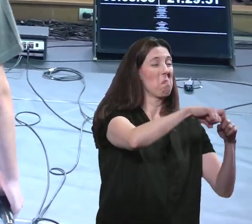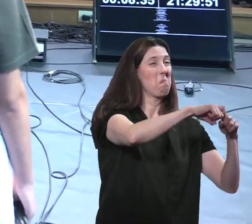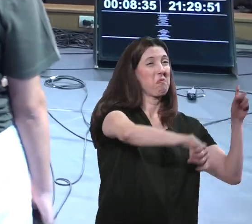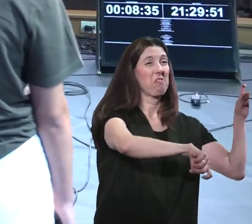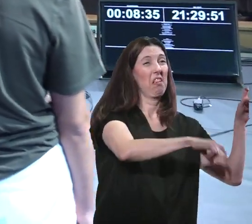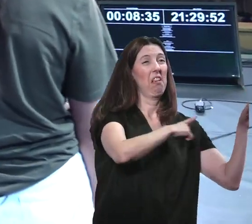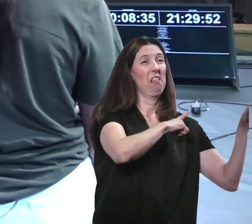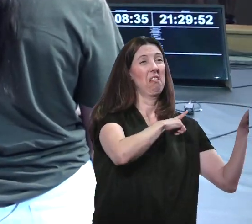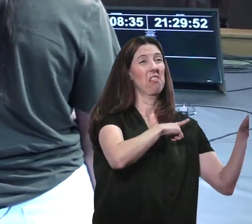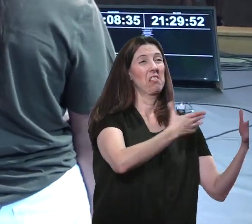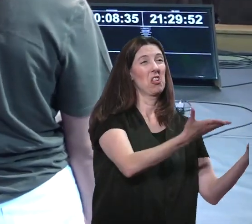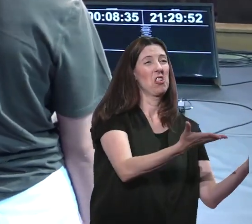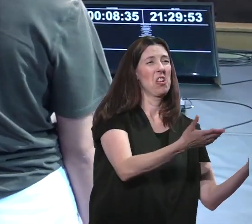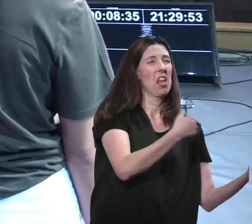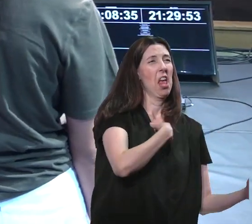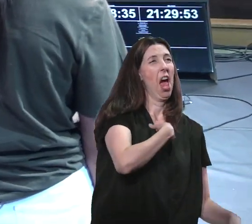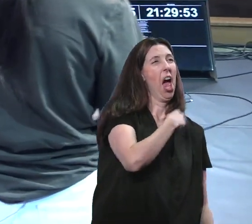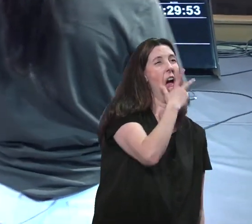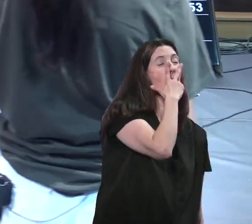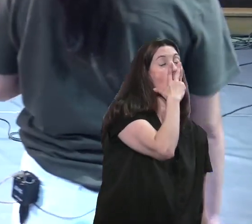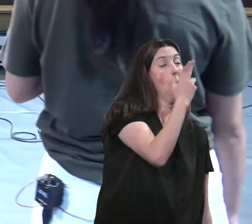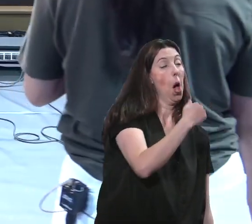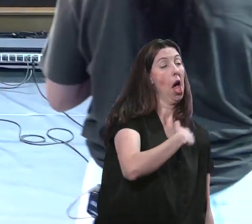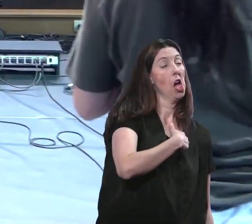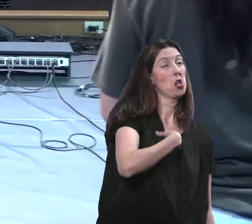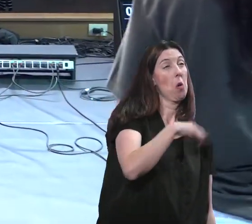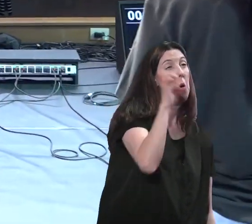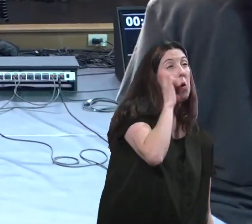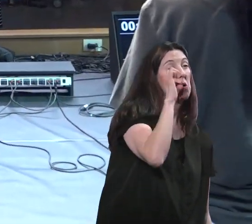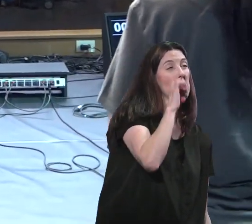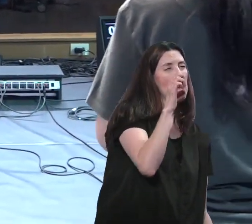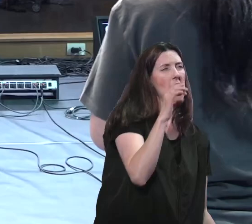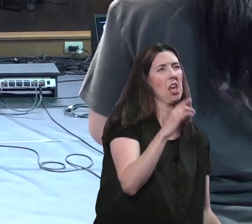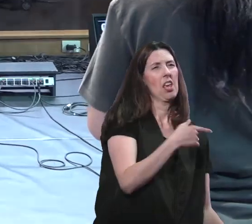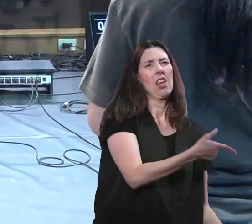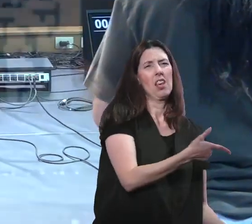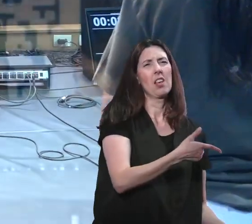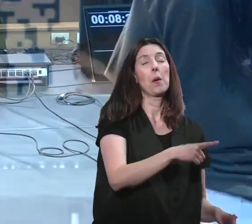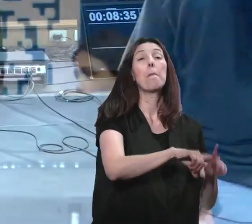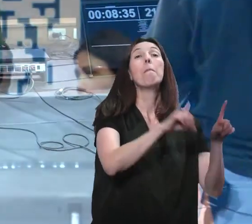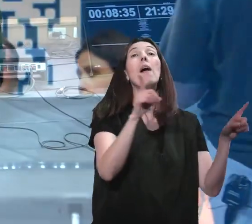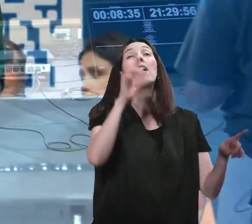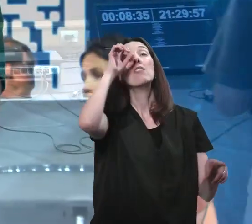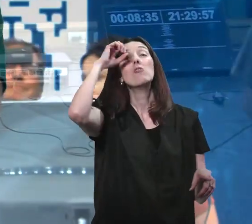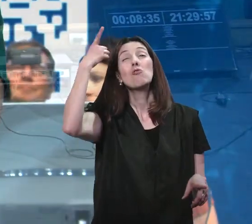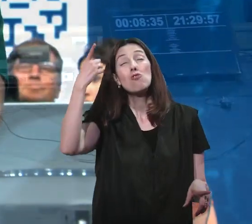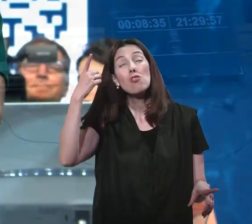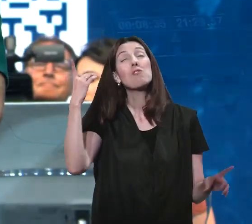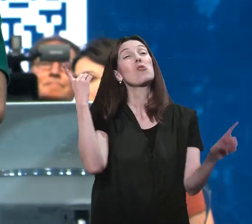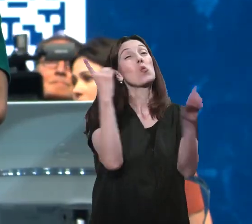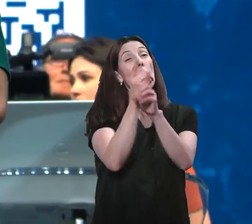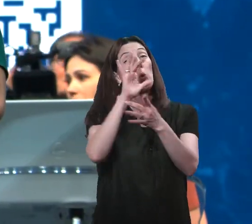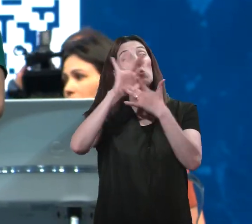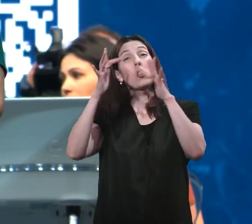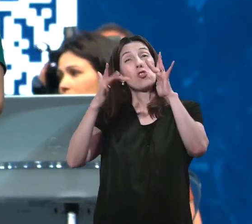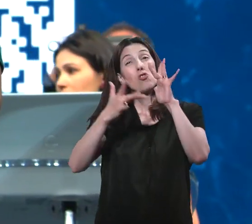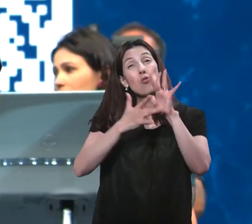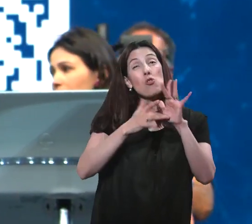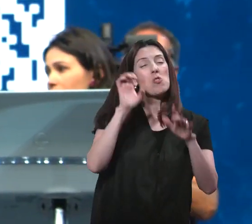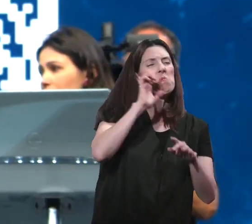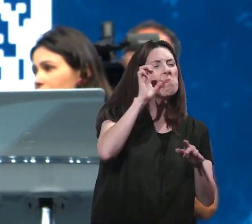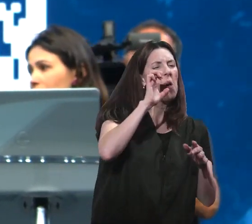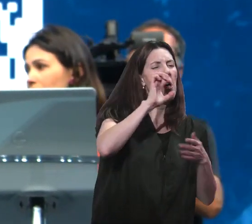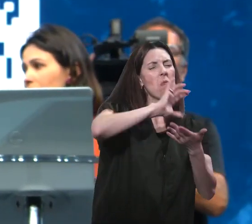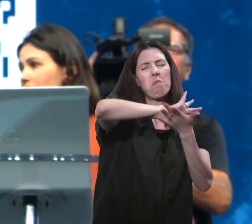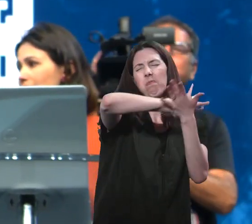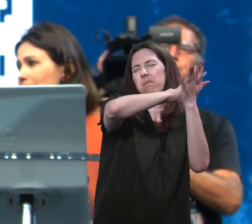a achar que gostavam de pessoas do mesmo sexo, mas um dia se encontraram com Jesus e foram transformados.